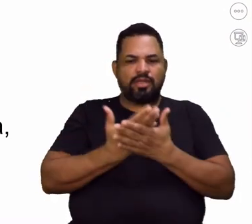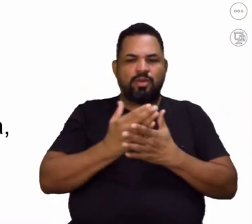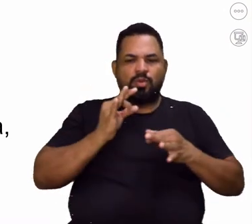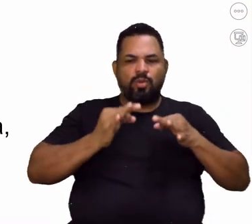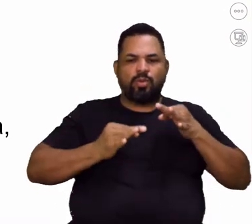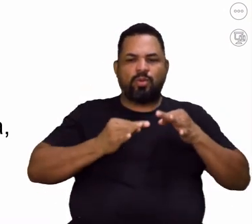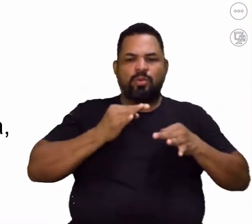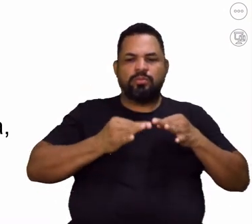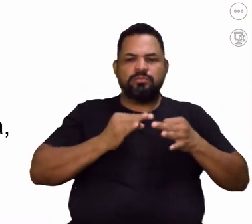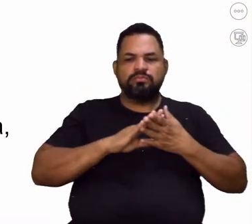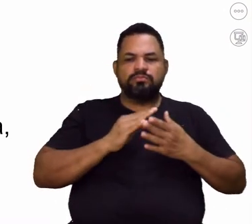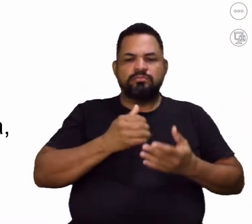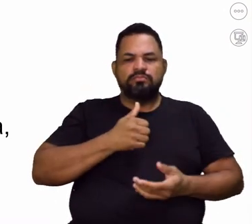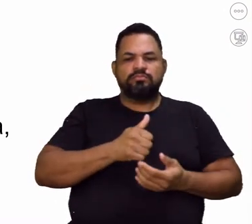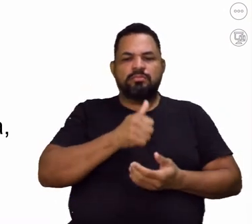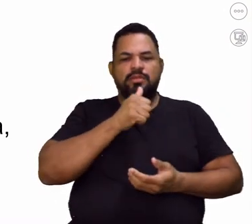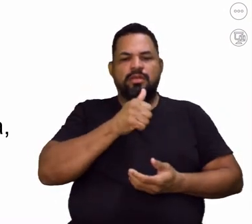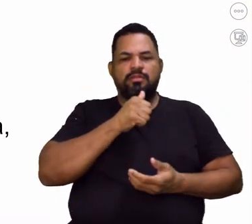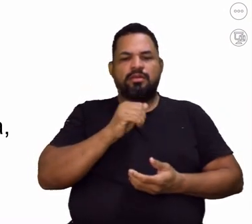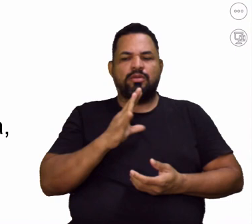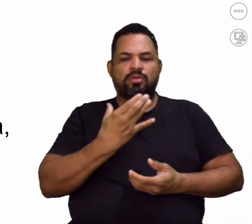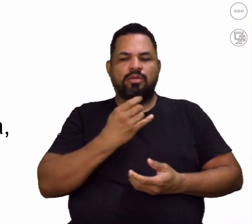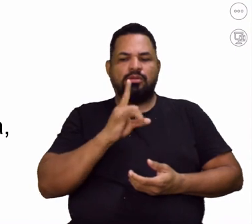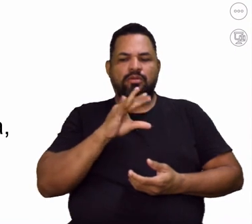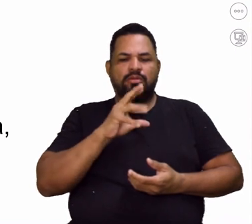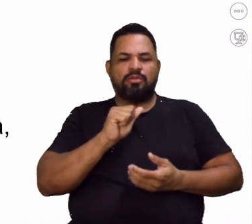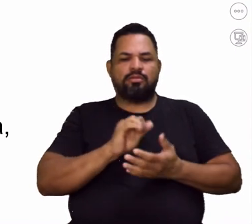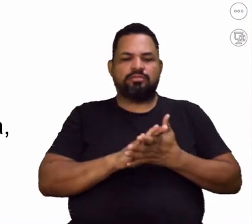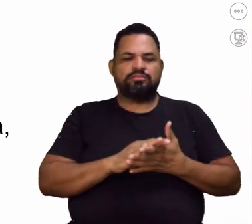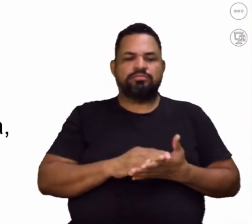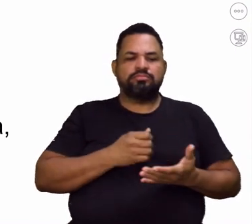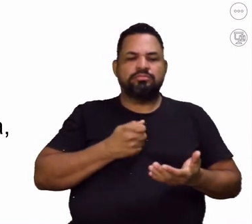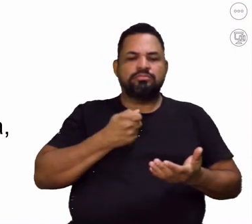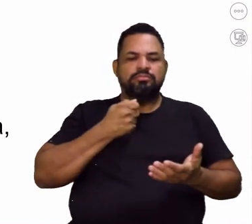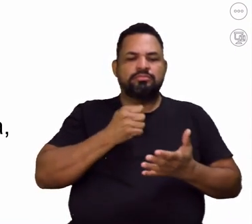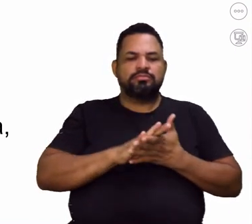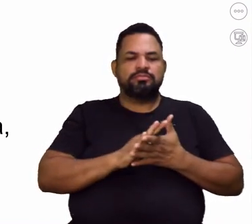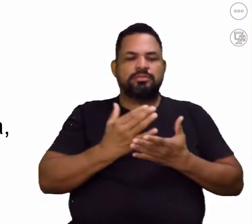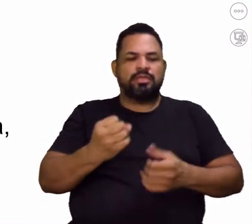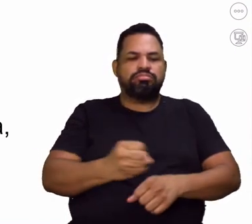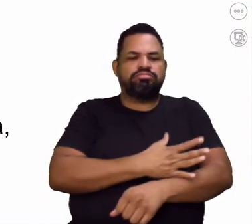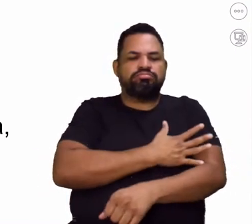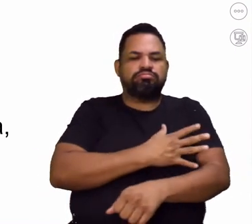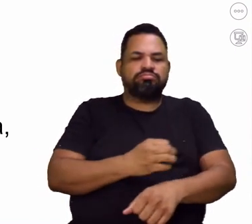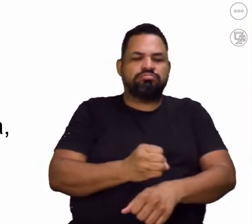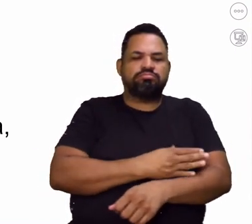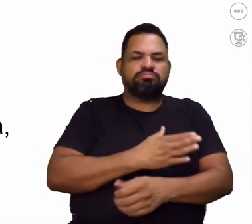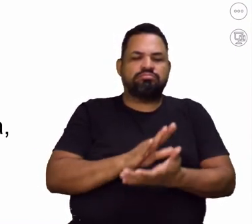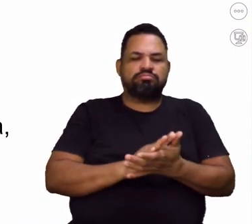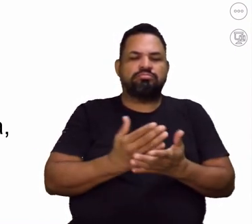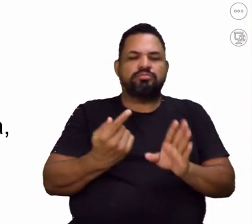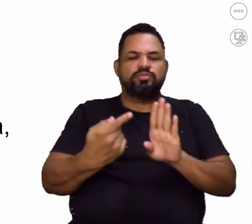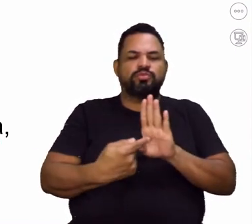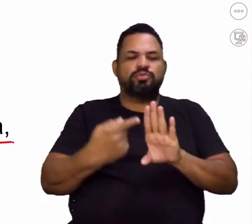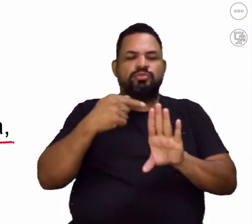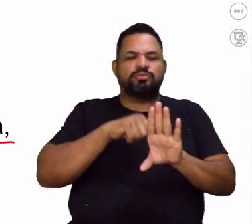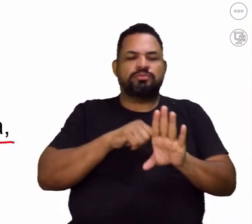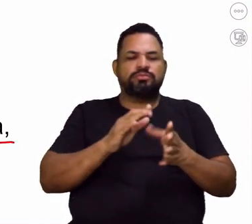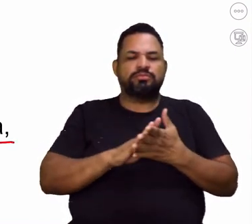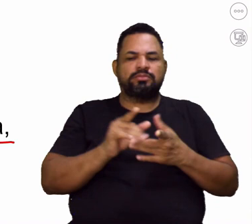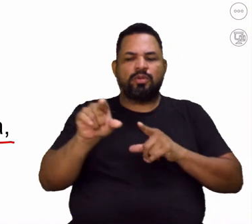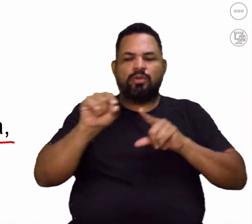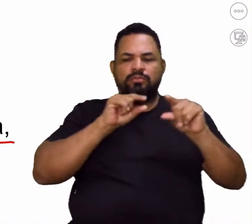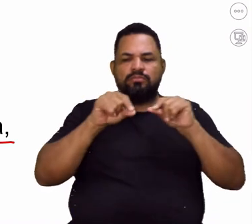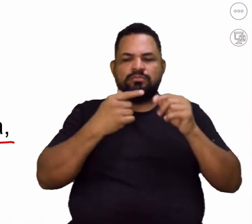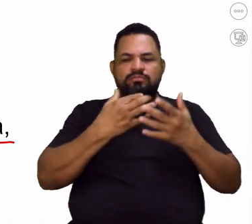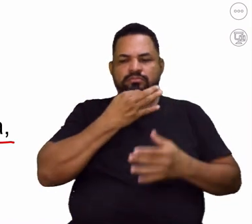beba Coca-Cola, compre batom. Emotiva é aquela expressiva, aquela subjetiva, o eu,